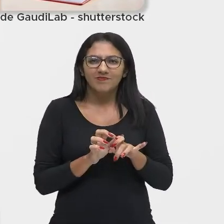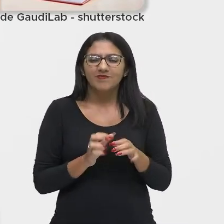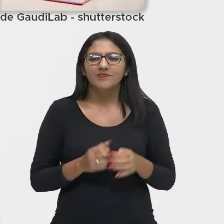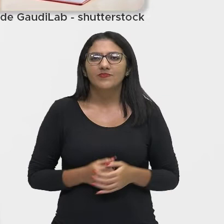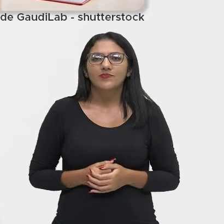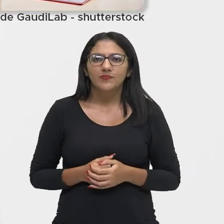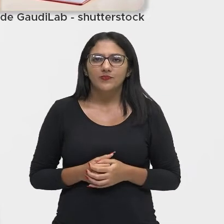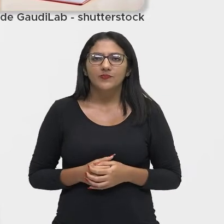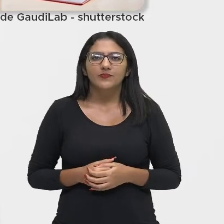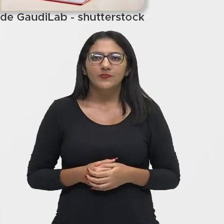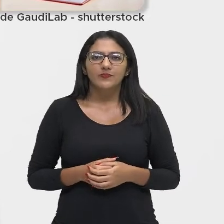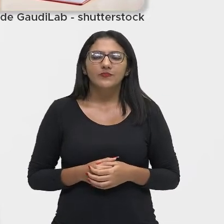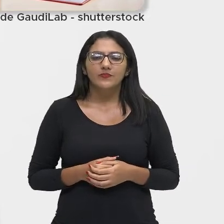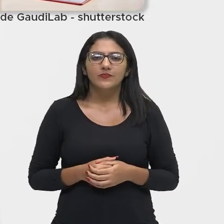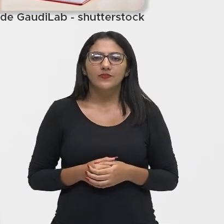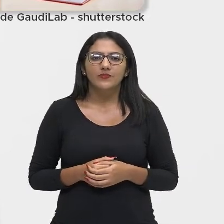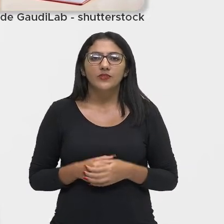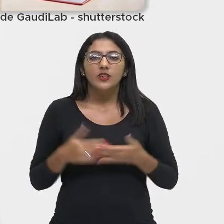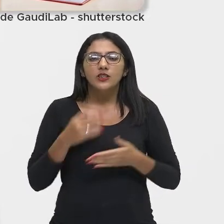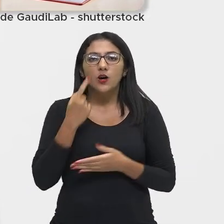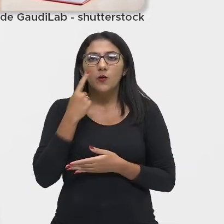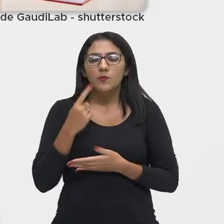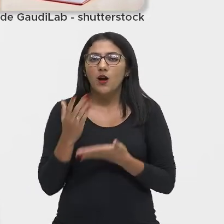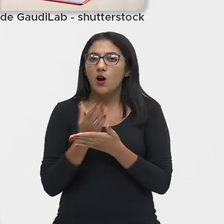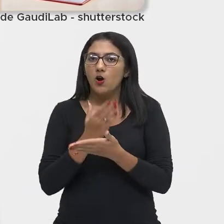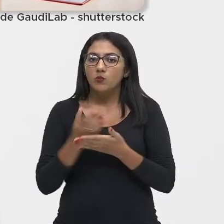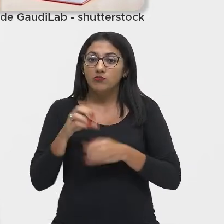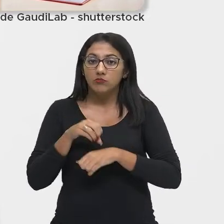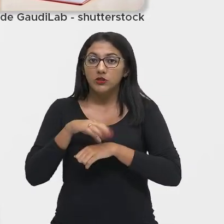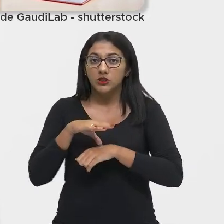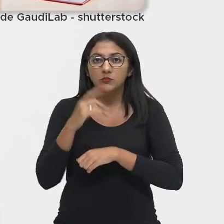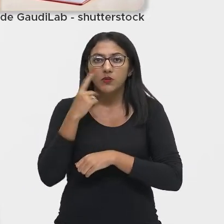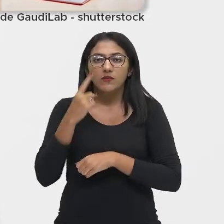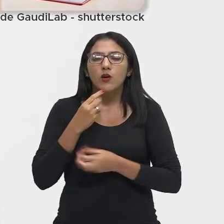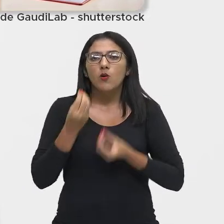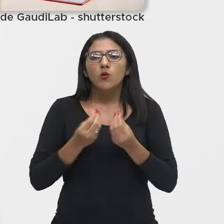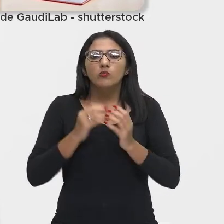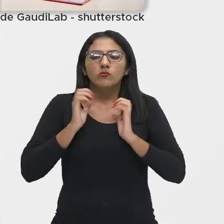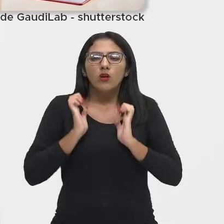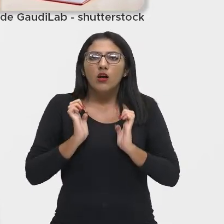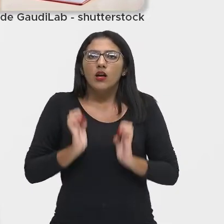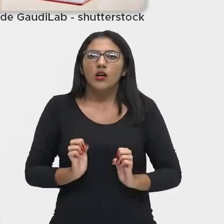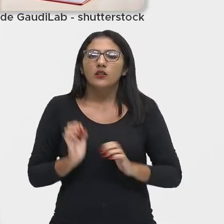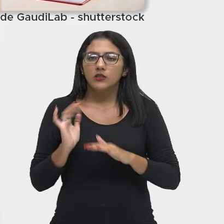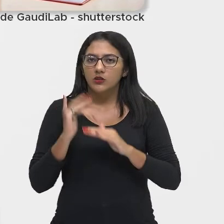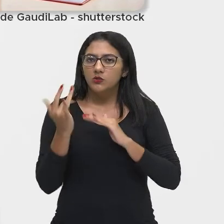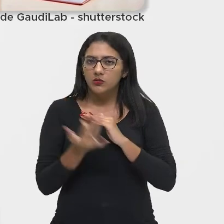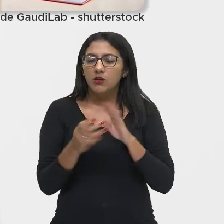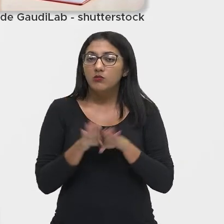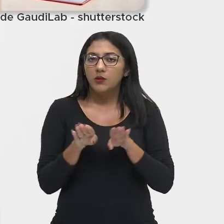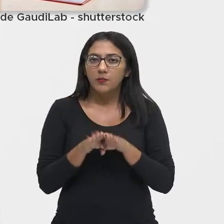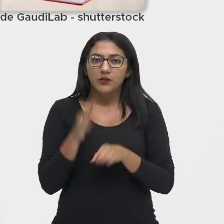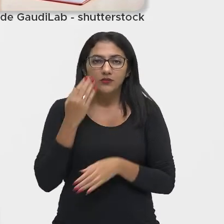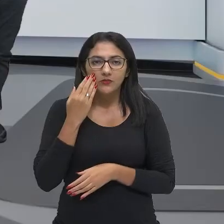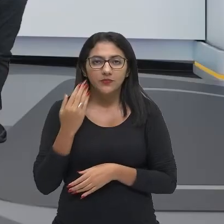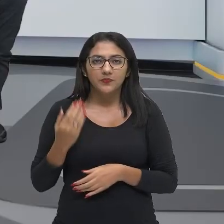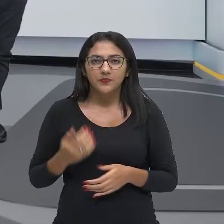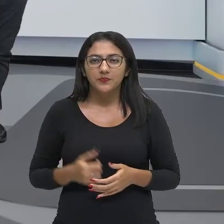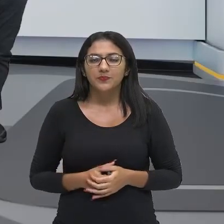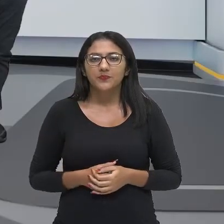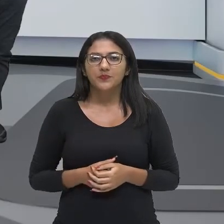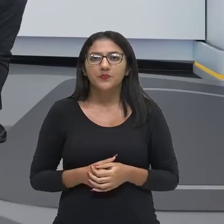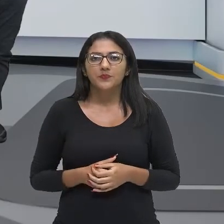tá? Então, vamos ver algumas dicas de etiqueta nas redes sociais também, tá?